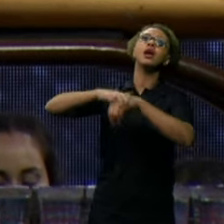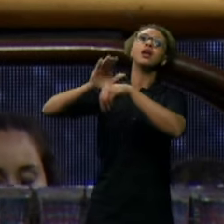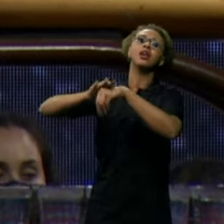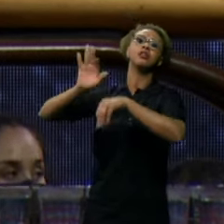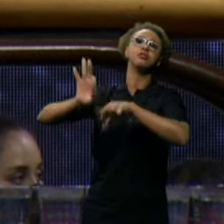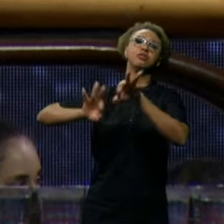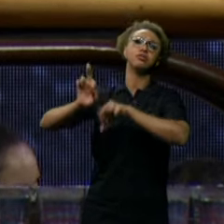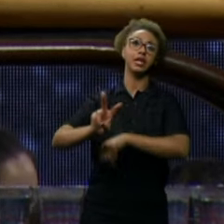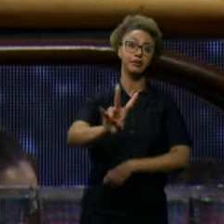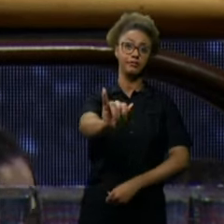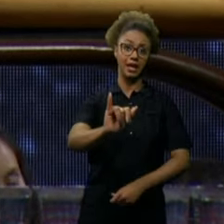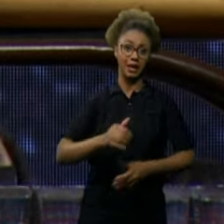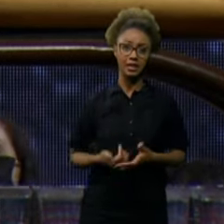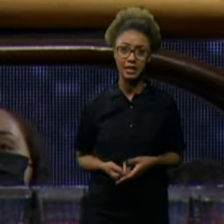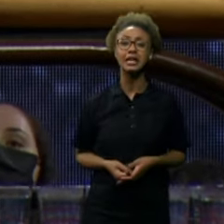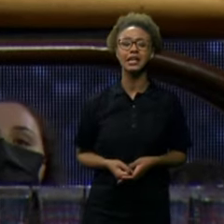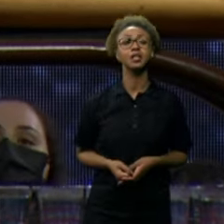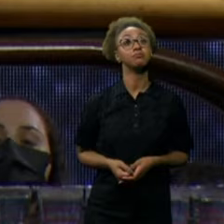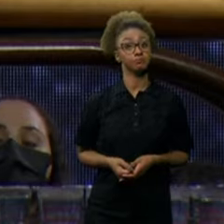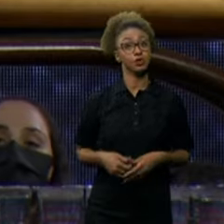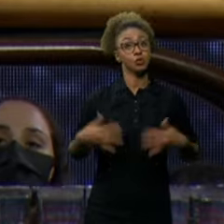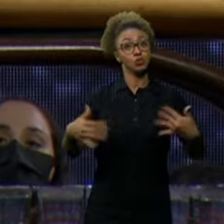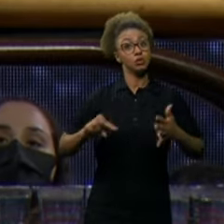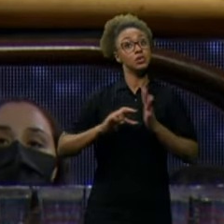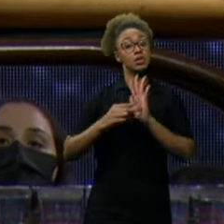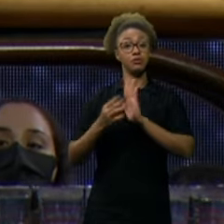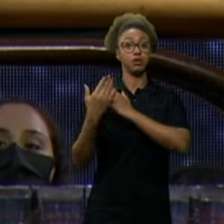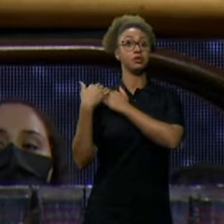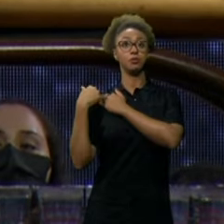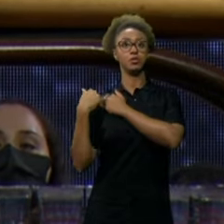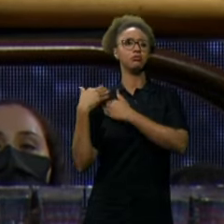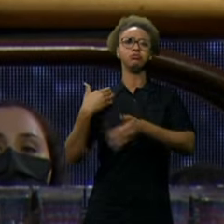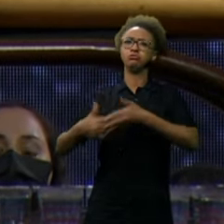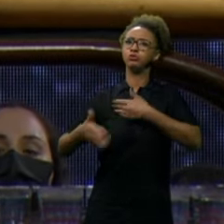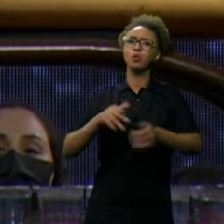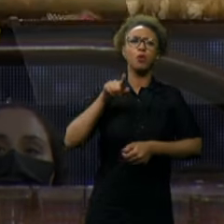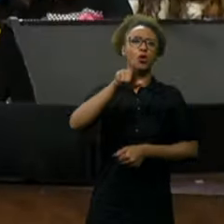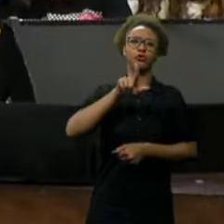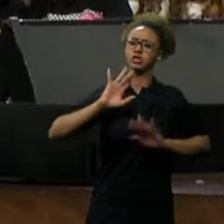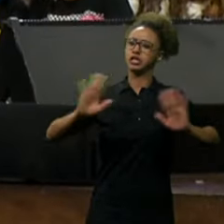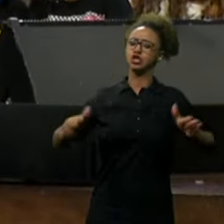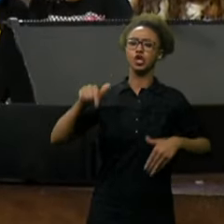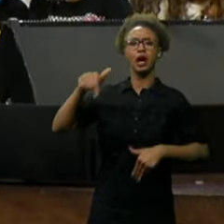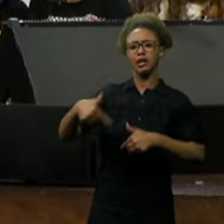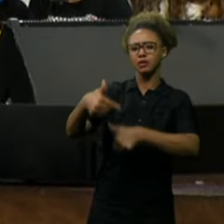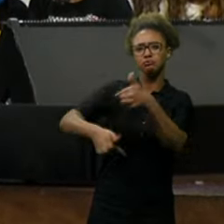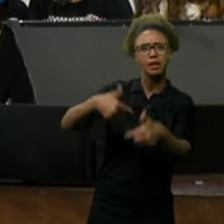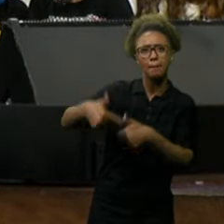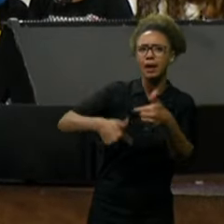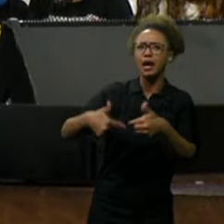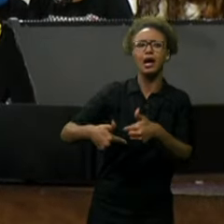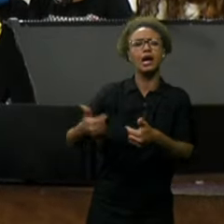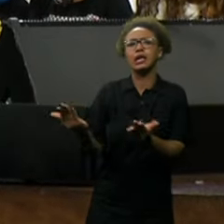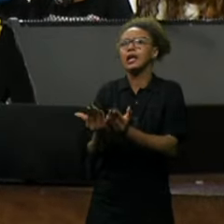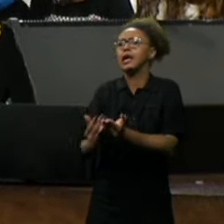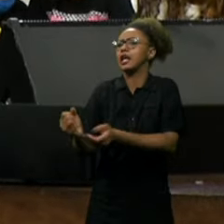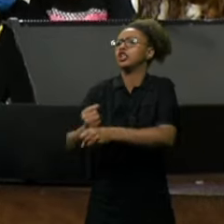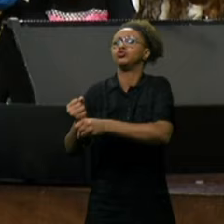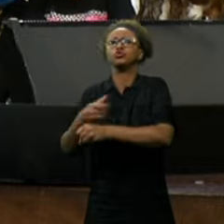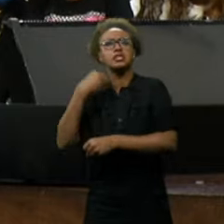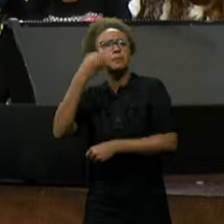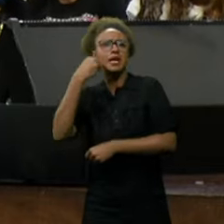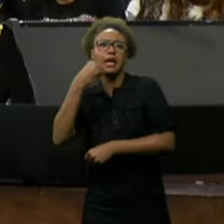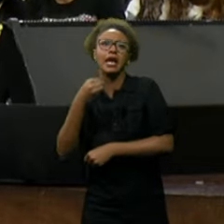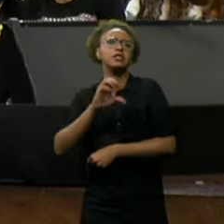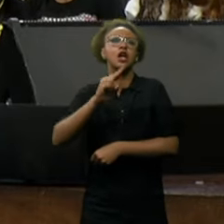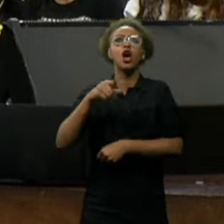quer fazer aqui isso é uma responsabilidade muito grande não importa quanto tempo você Ministry Quanto tempo você ande quantas vezes deus te